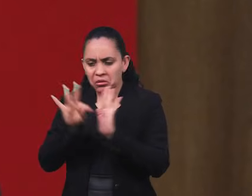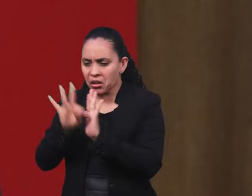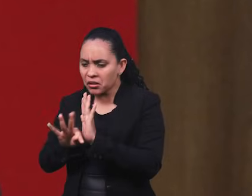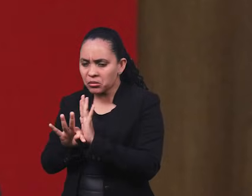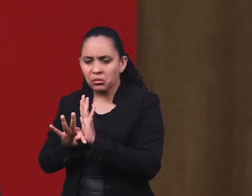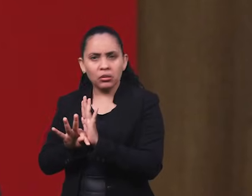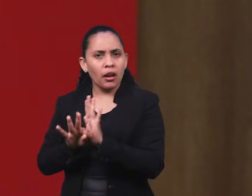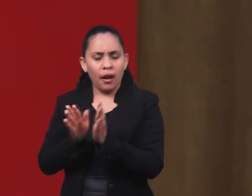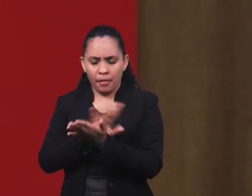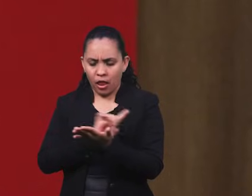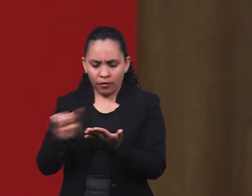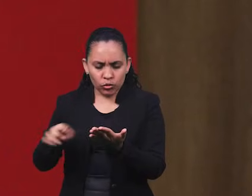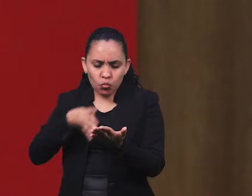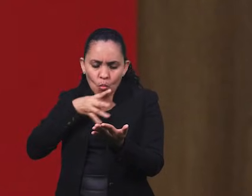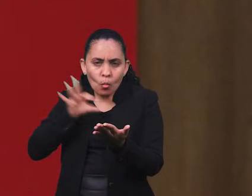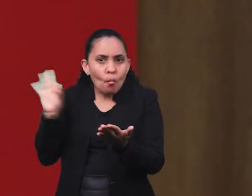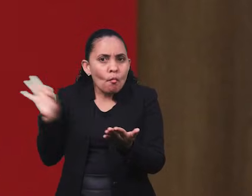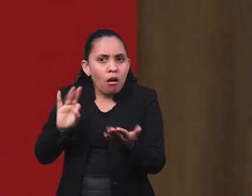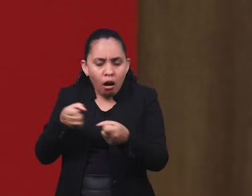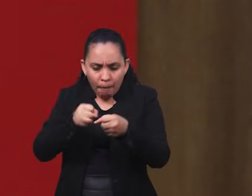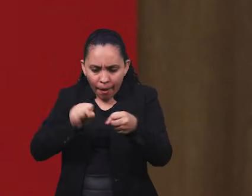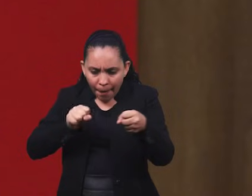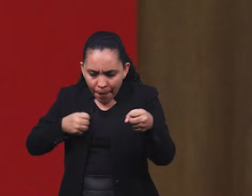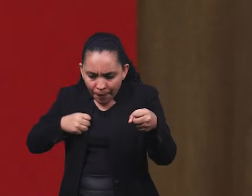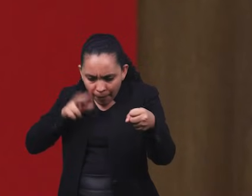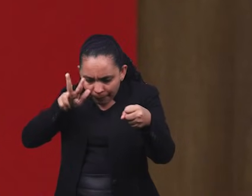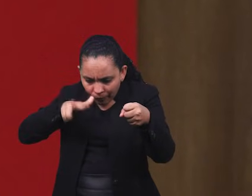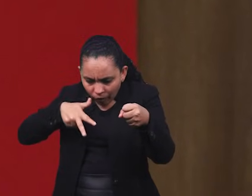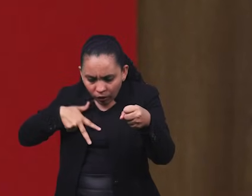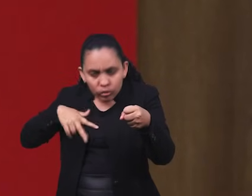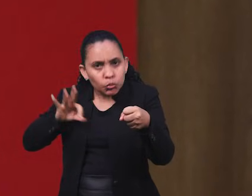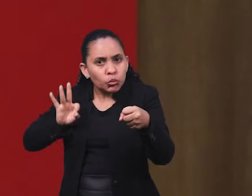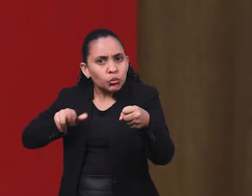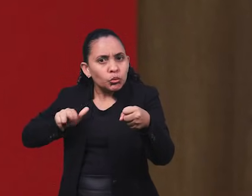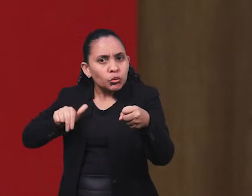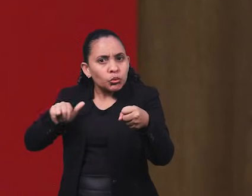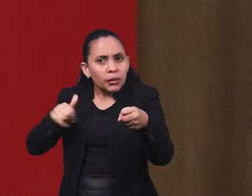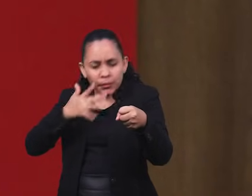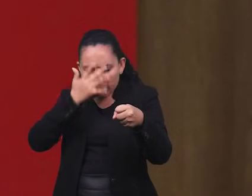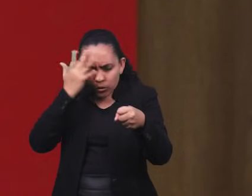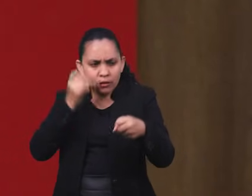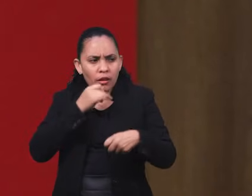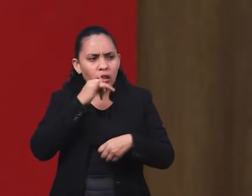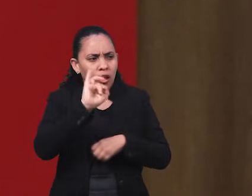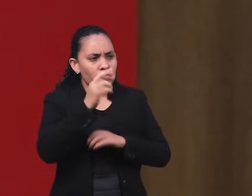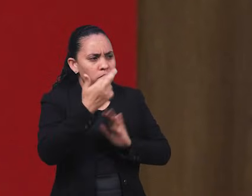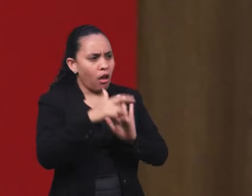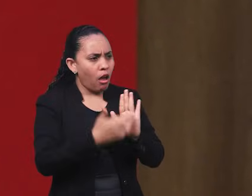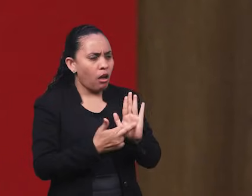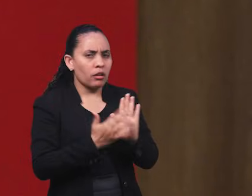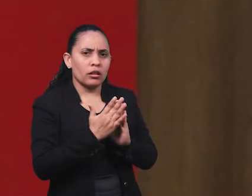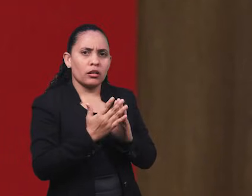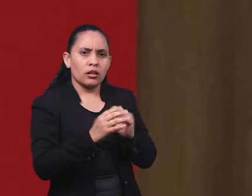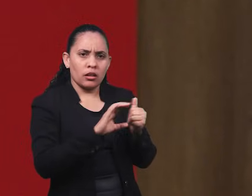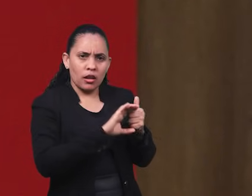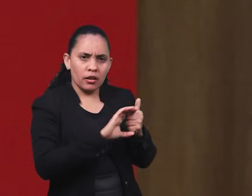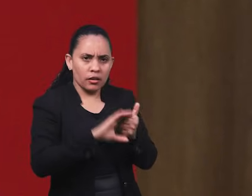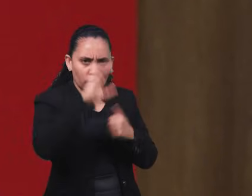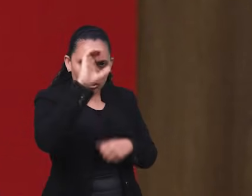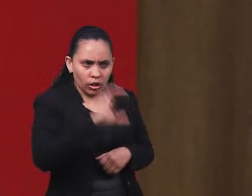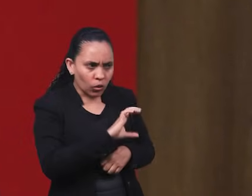textos bíblicos, não tinham acesso à Bíblia, e o mandamento da igreja é que quem tinha algum pecado deveria ir até